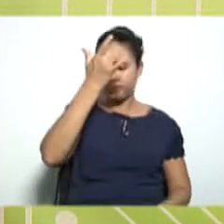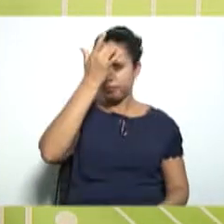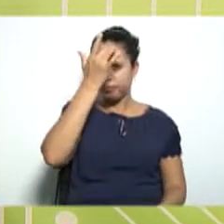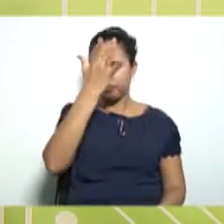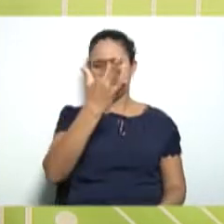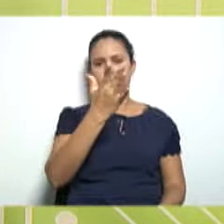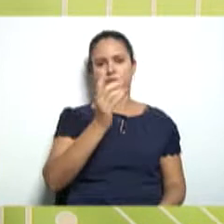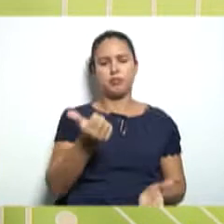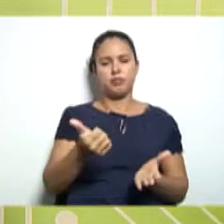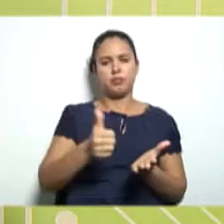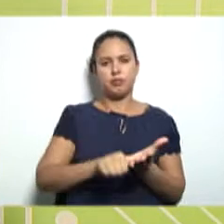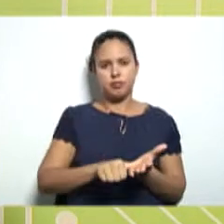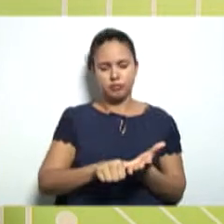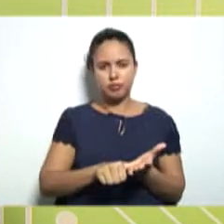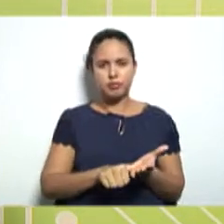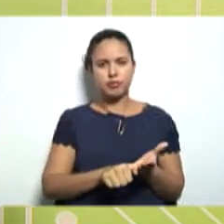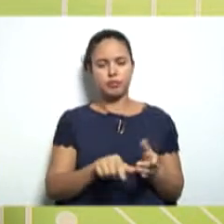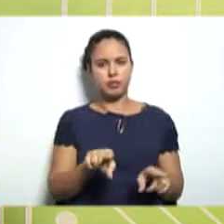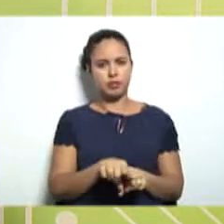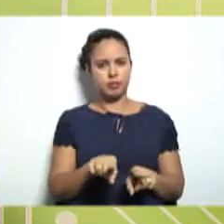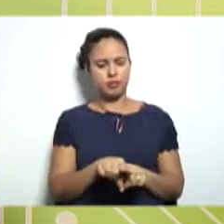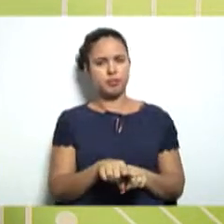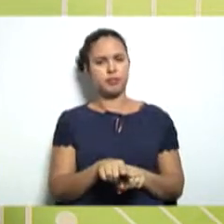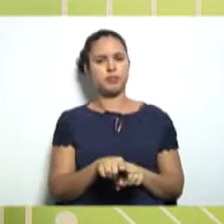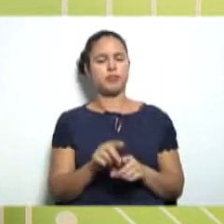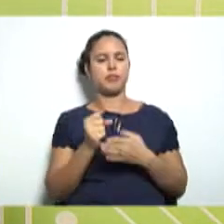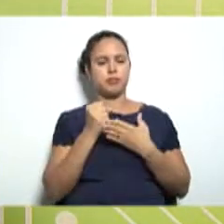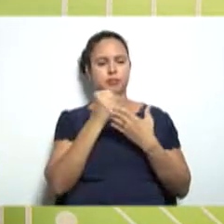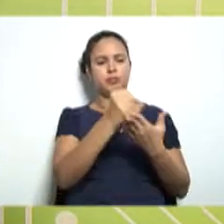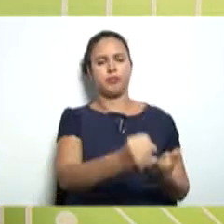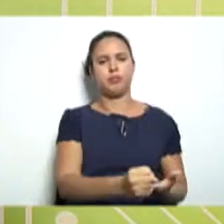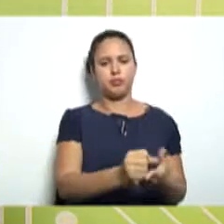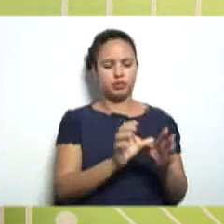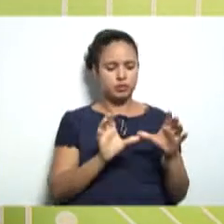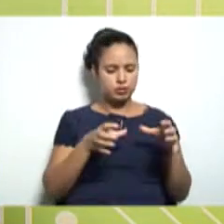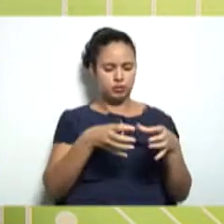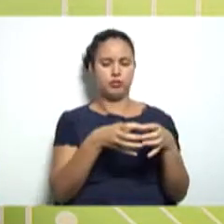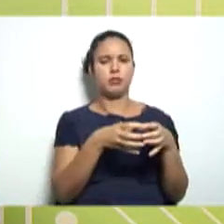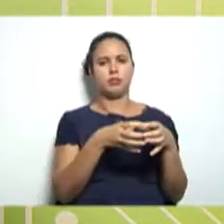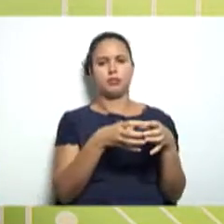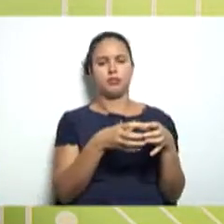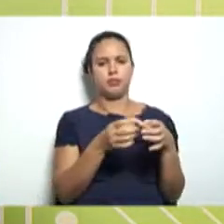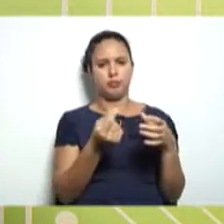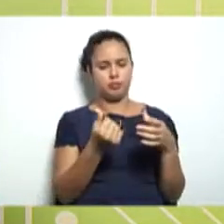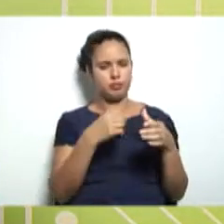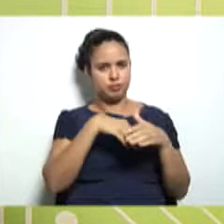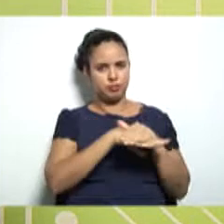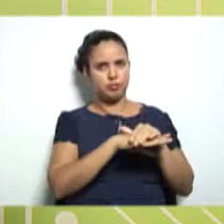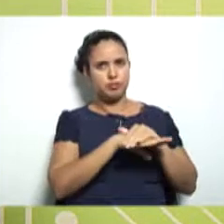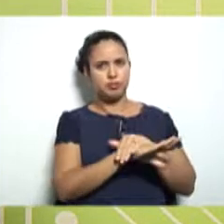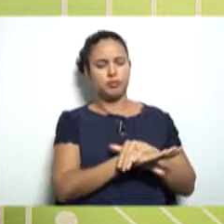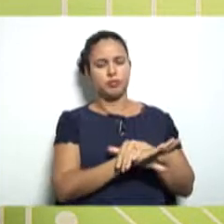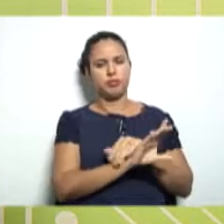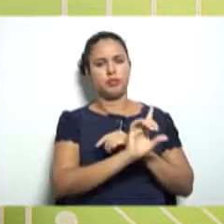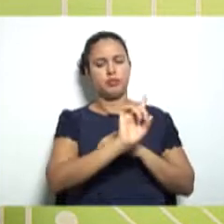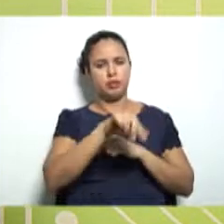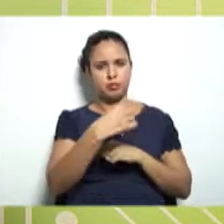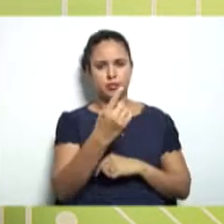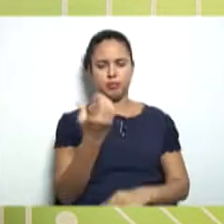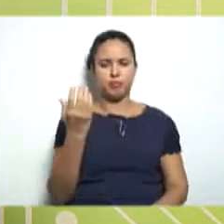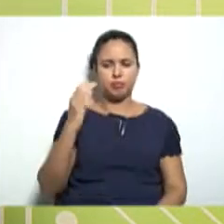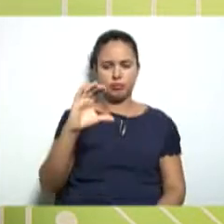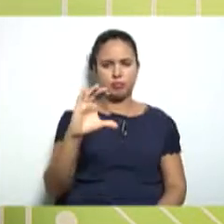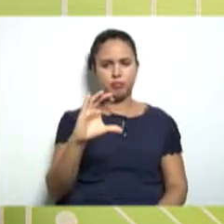se associar, e vai fazer essa tarefa que é tão importante, de juntar a poupança e oferecer o crédito. E um